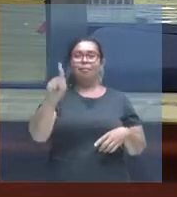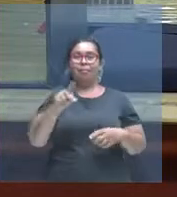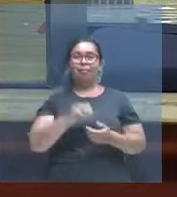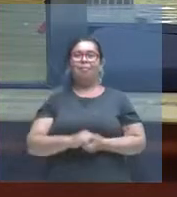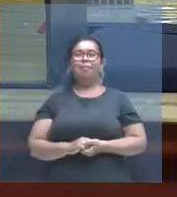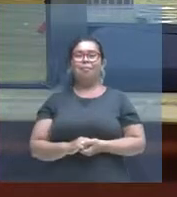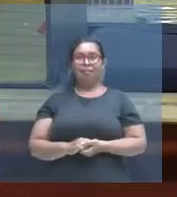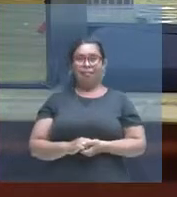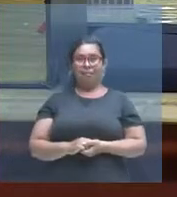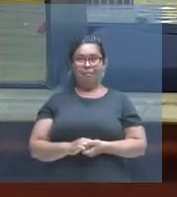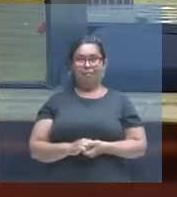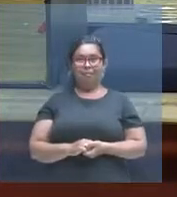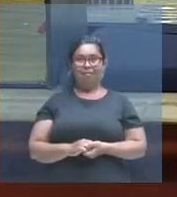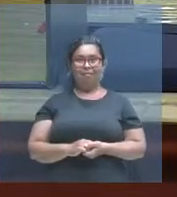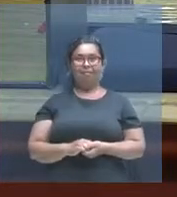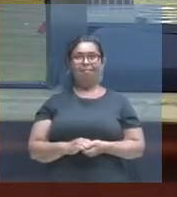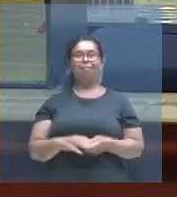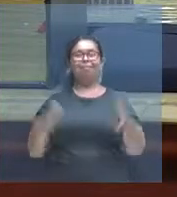seu João?